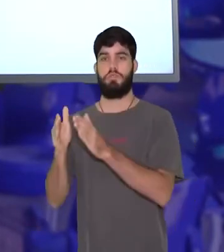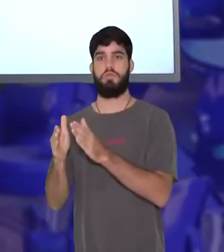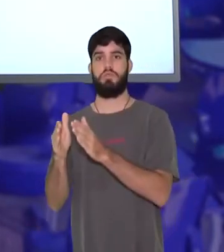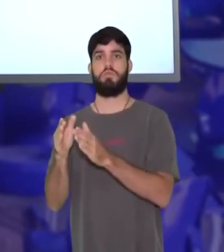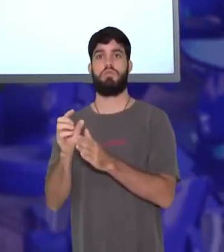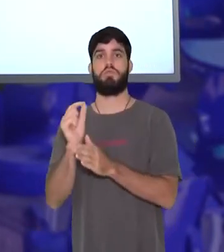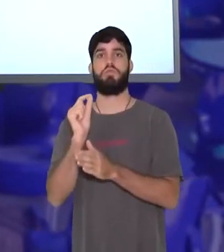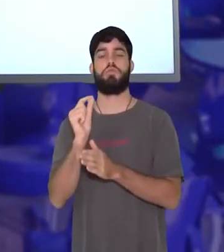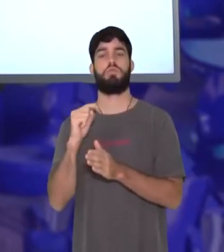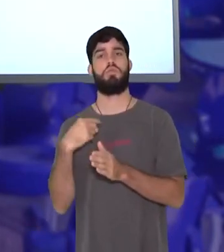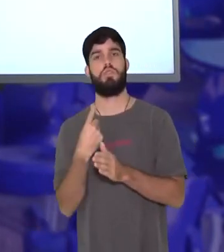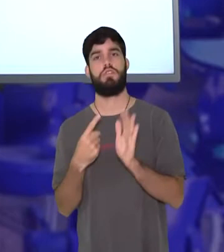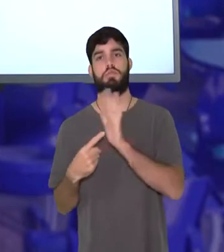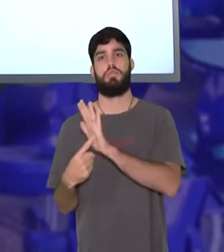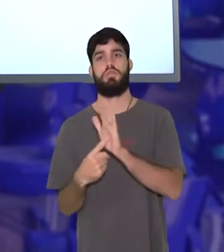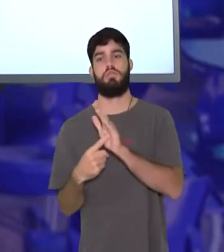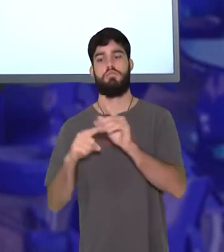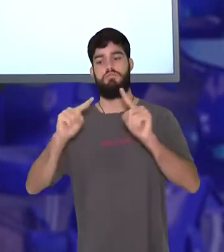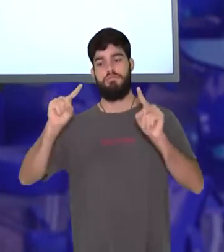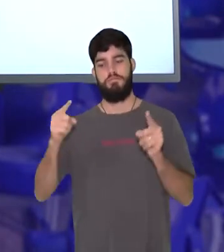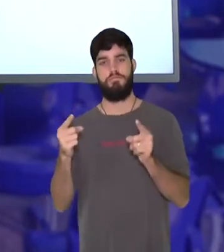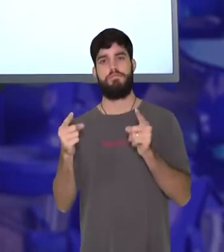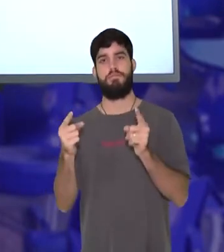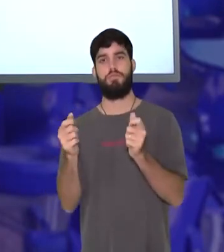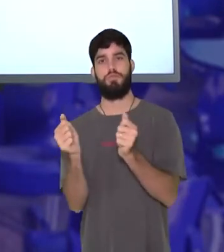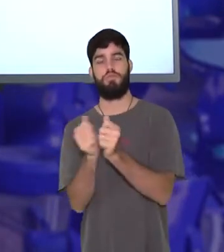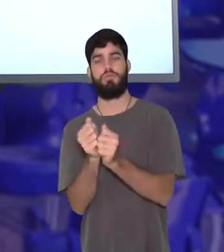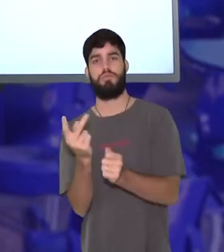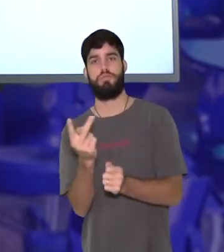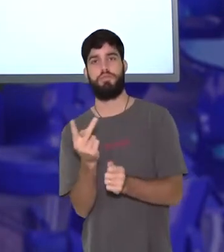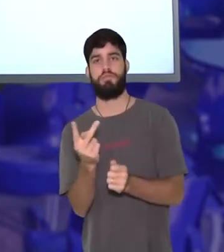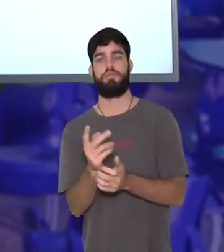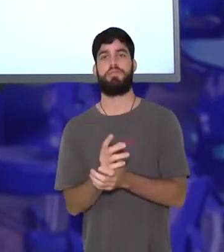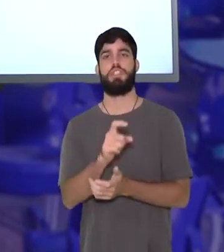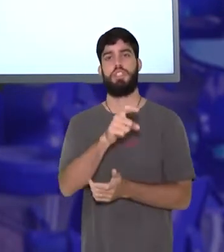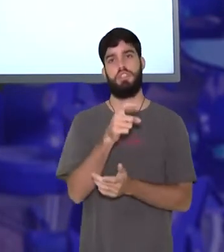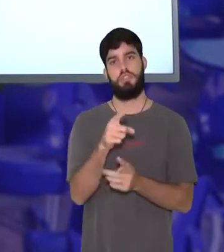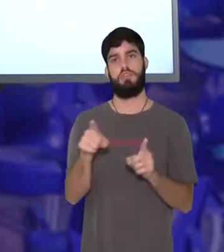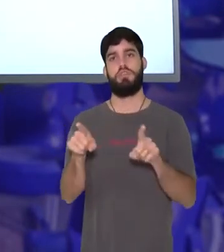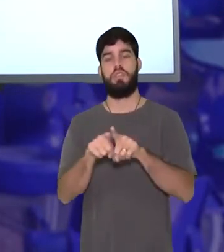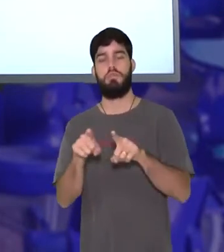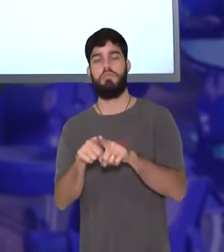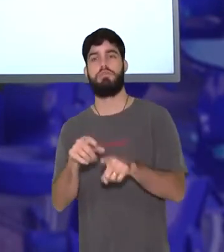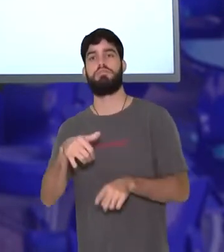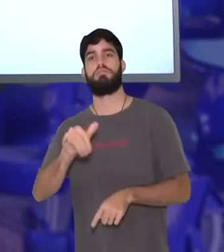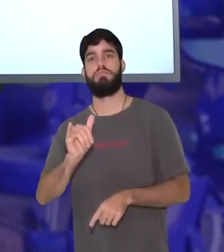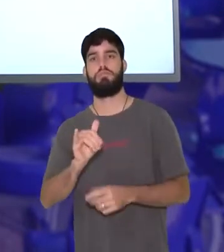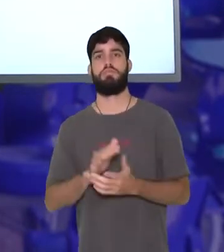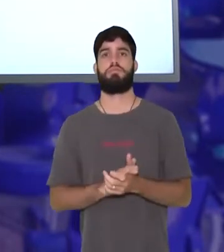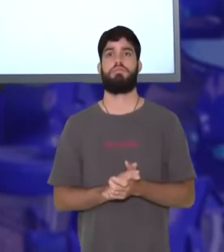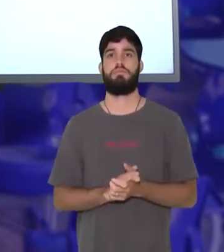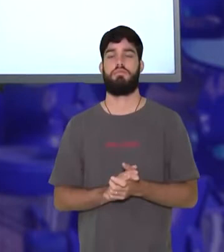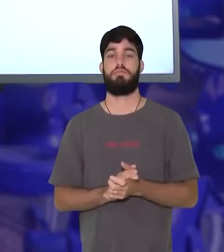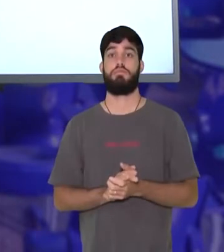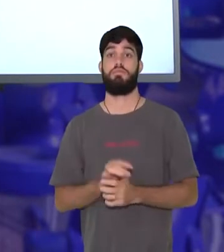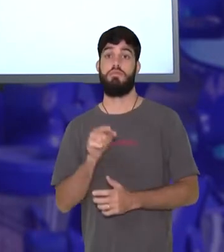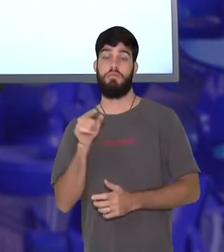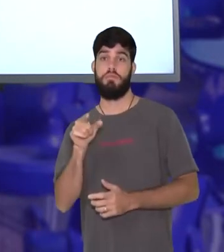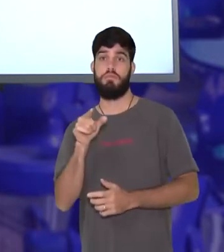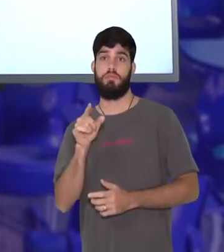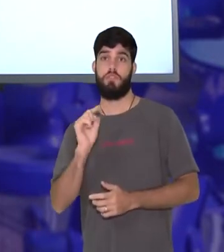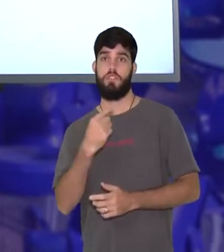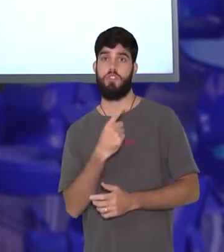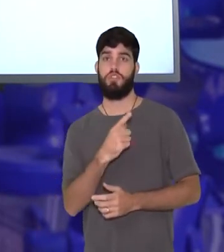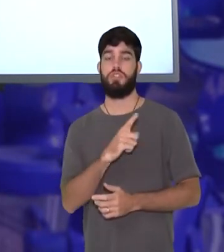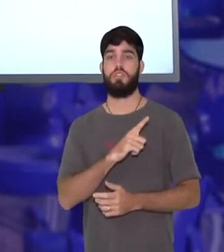nós apresentamos os pares ordenados formados por estas variáveis x e y Aqui tem uns a